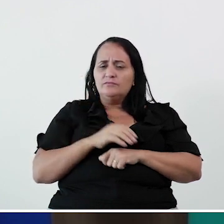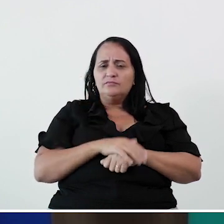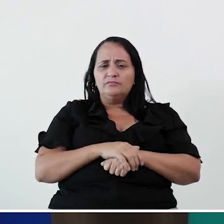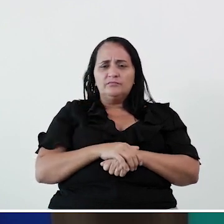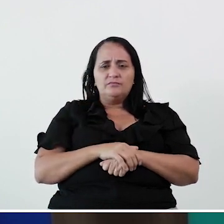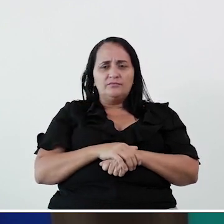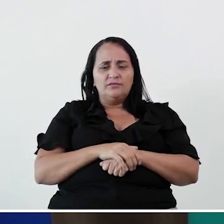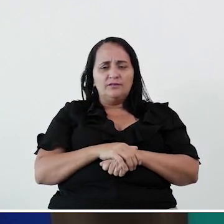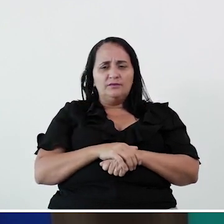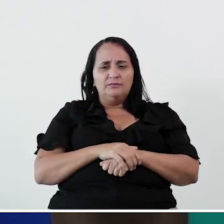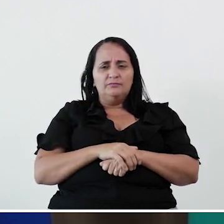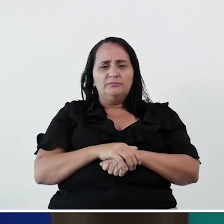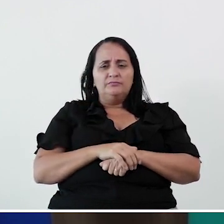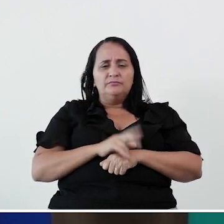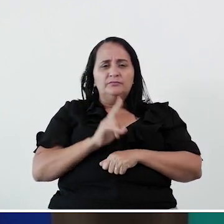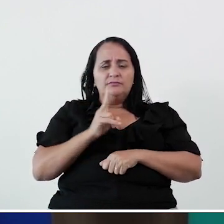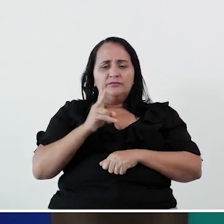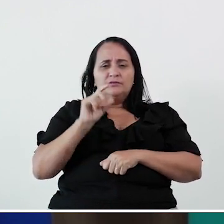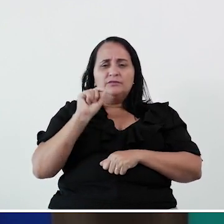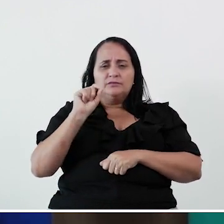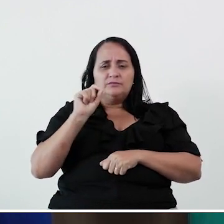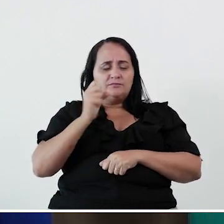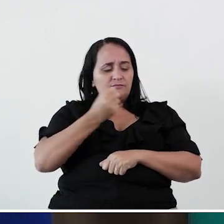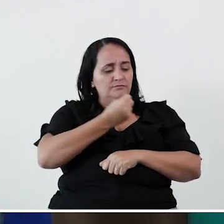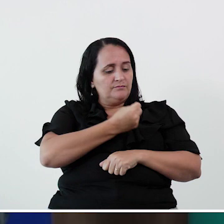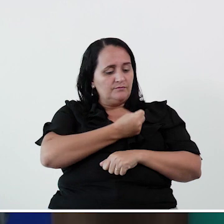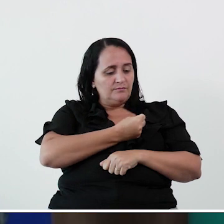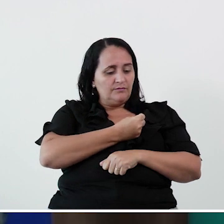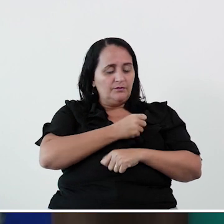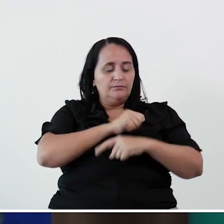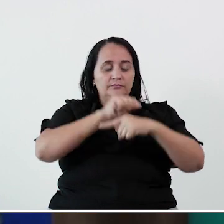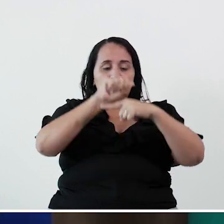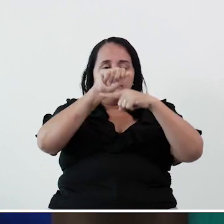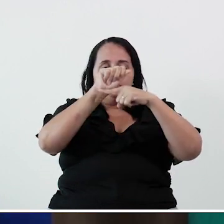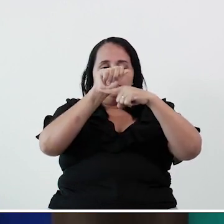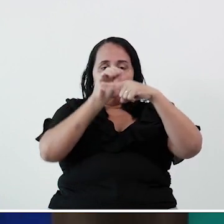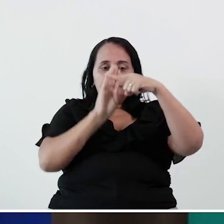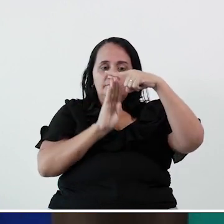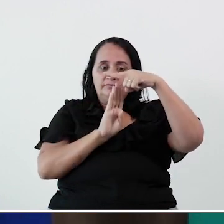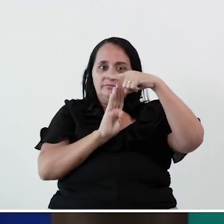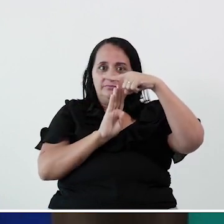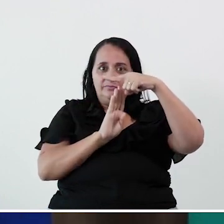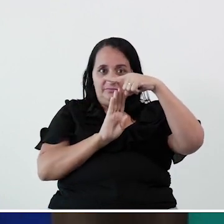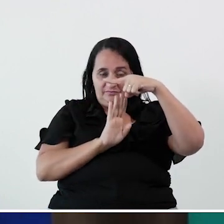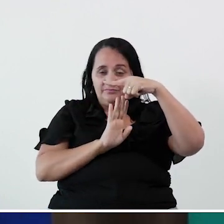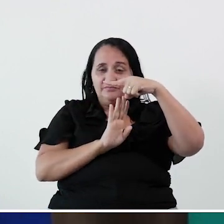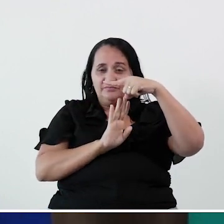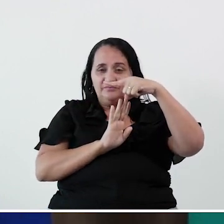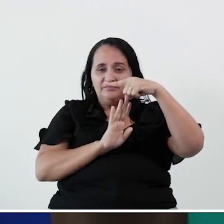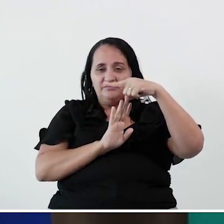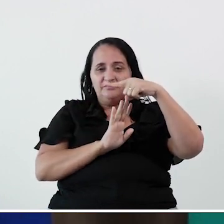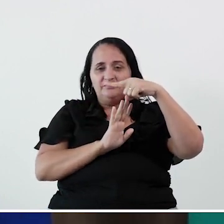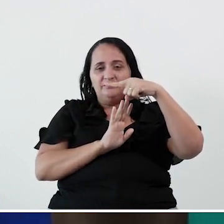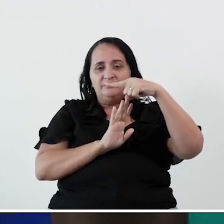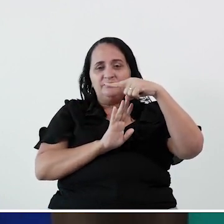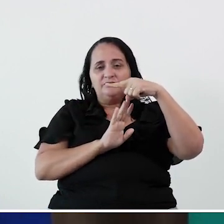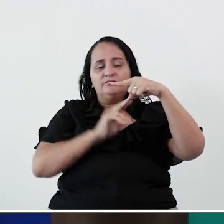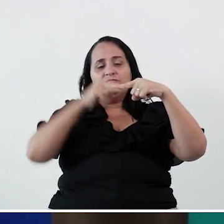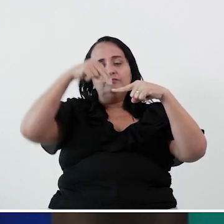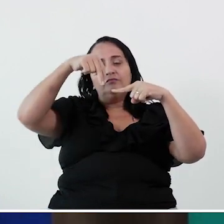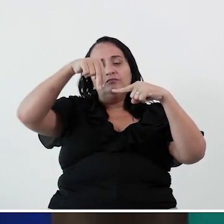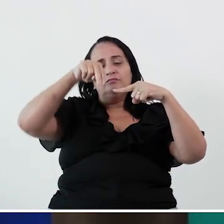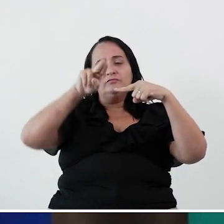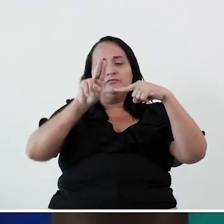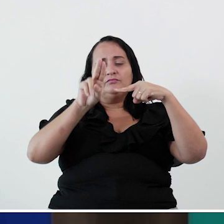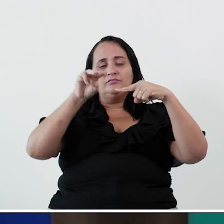é todo número representado dessa forma, onde aqui em cima eu tenho o